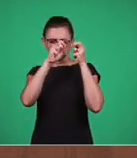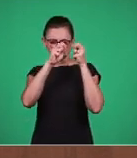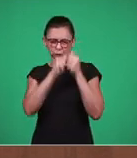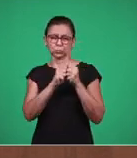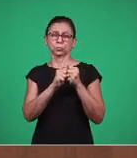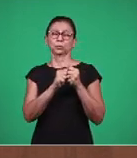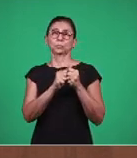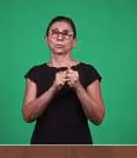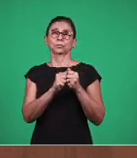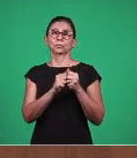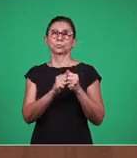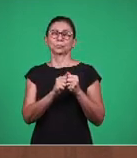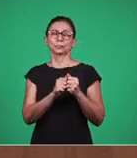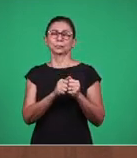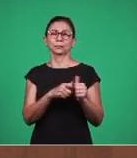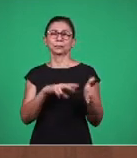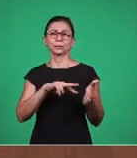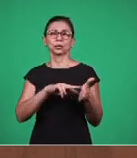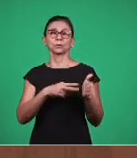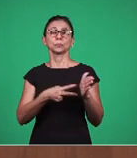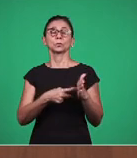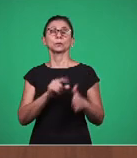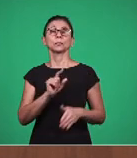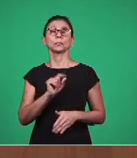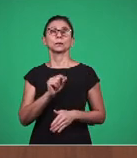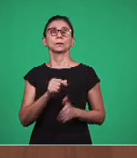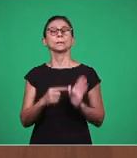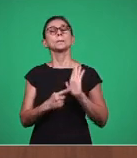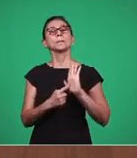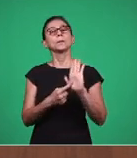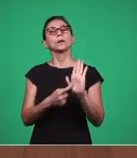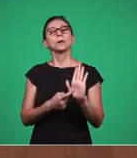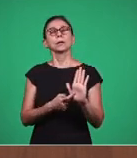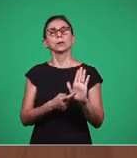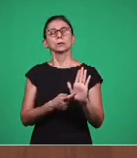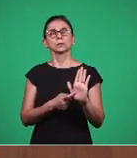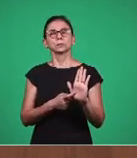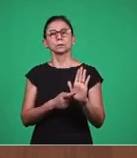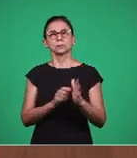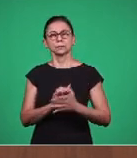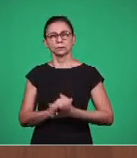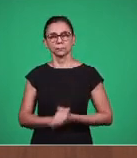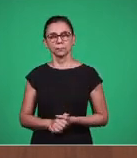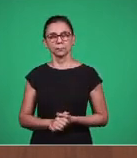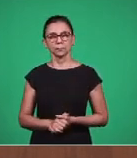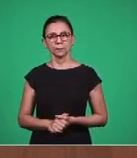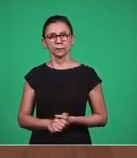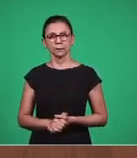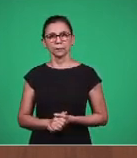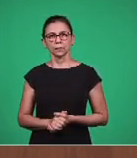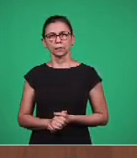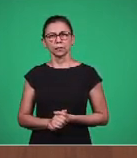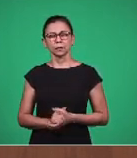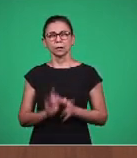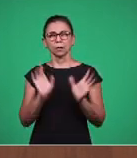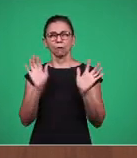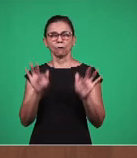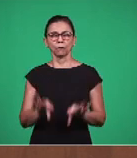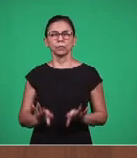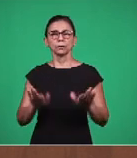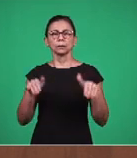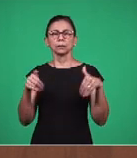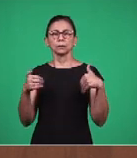é a identificação do final da razão humana. A razão